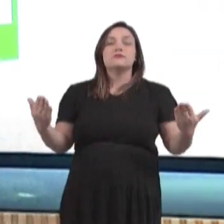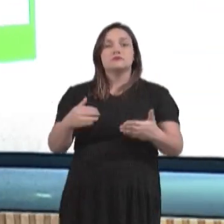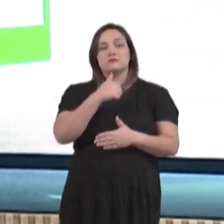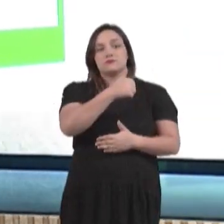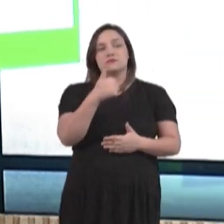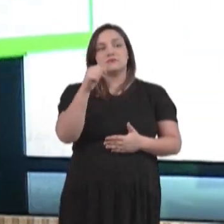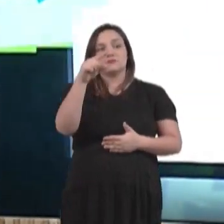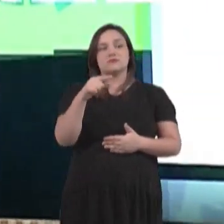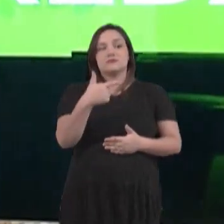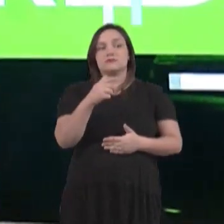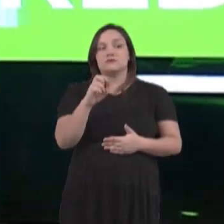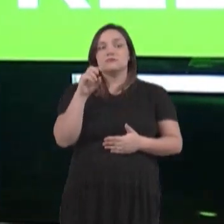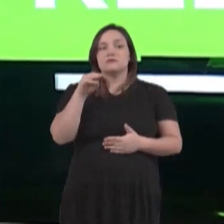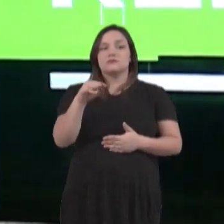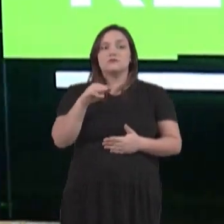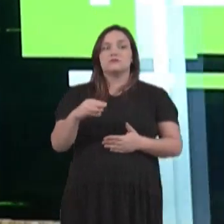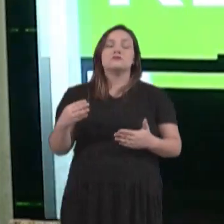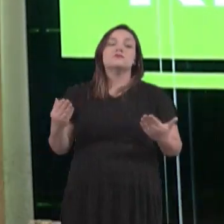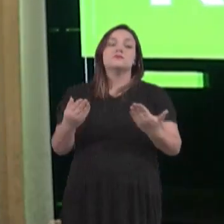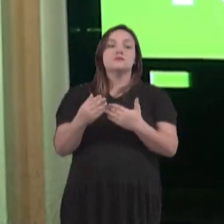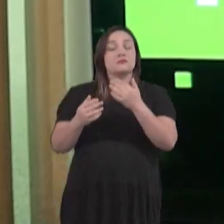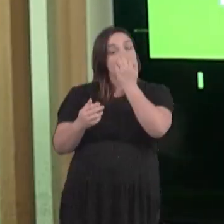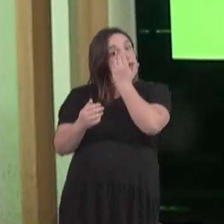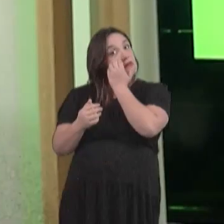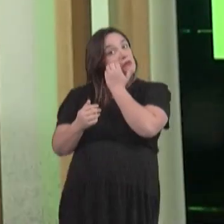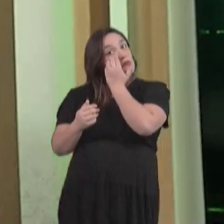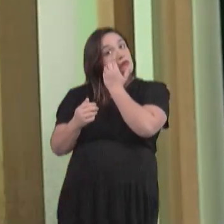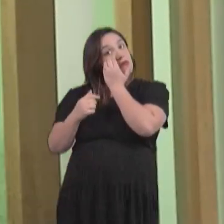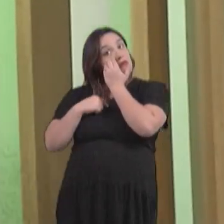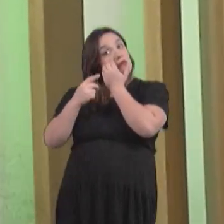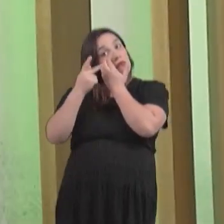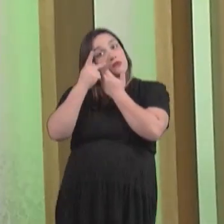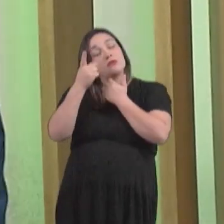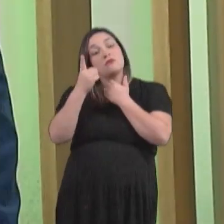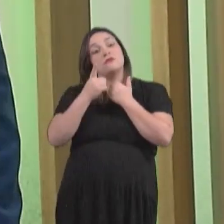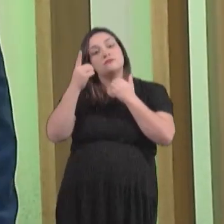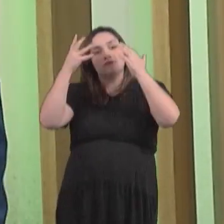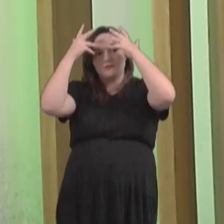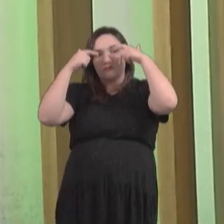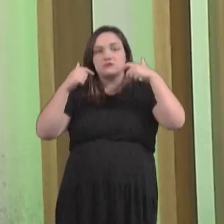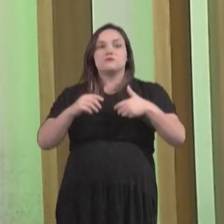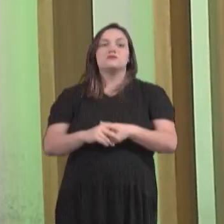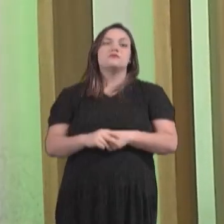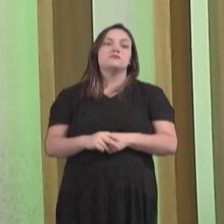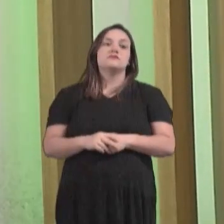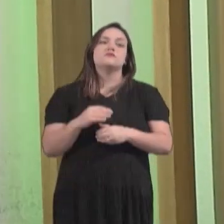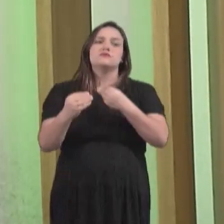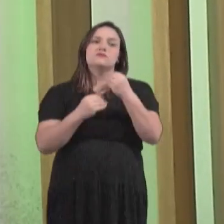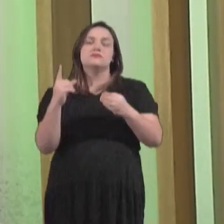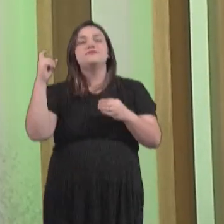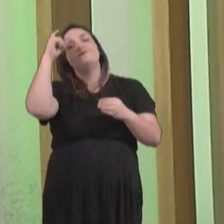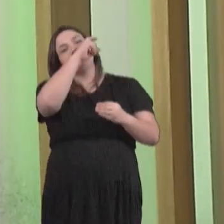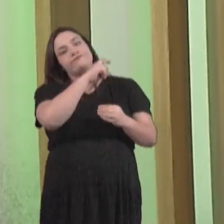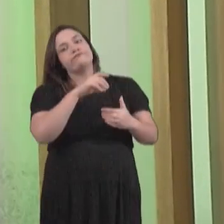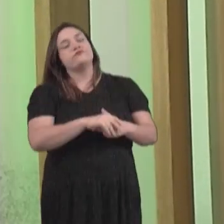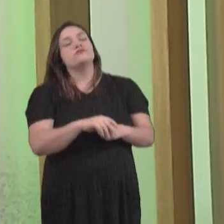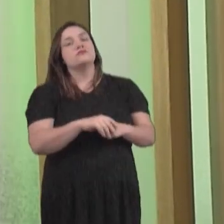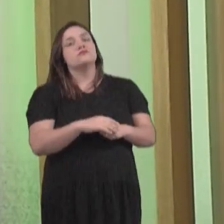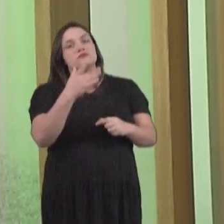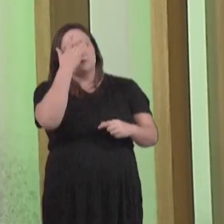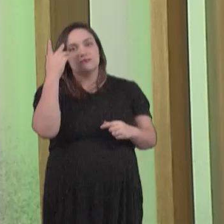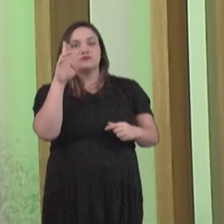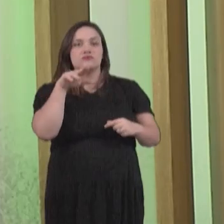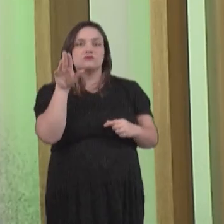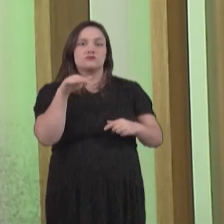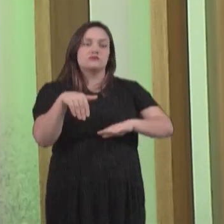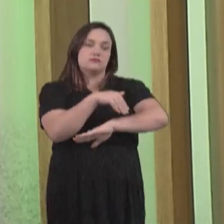horas e 25 minutos. A gente trouxe agora mais cedo o deputado Paulo Duarte falando sobre a dificuldade do usuário